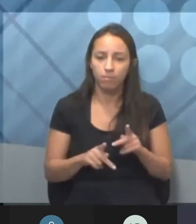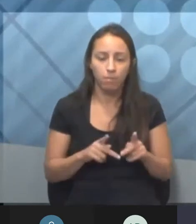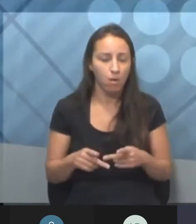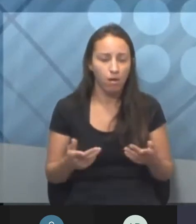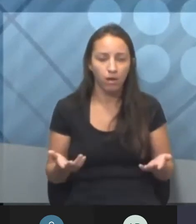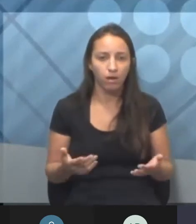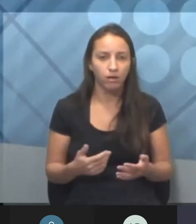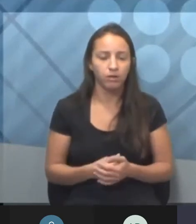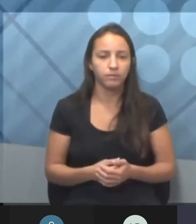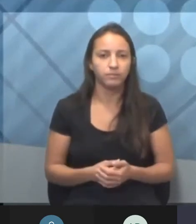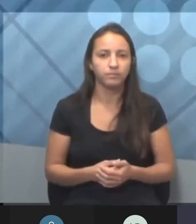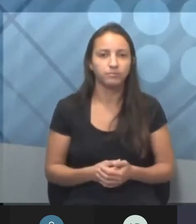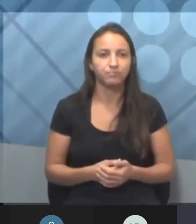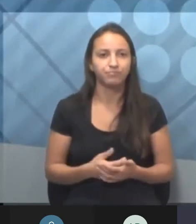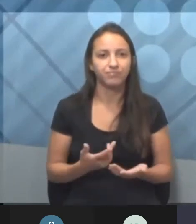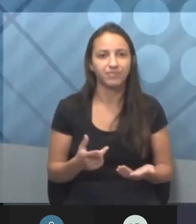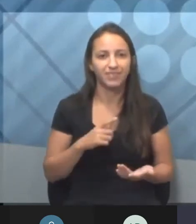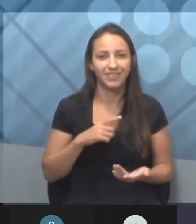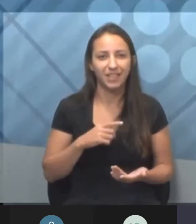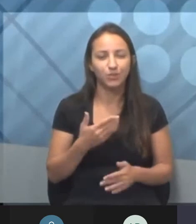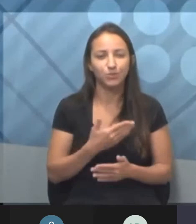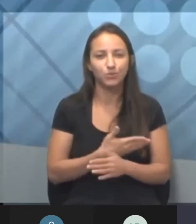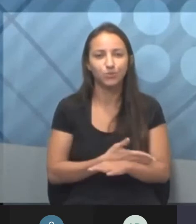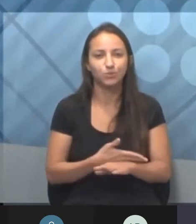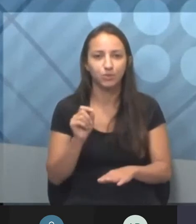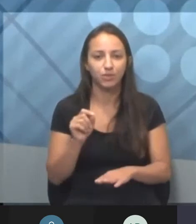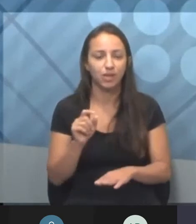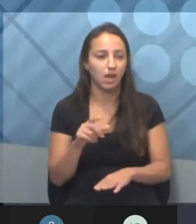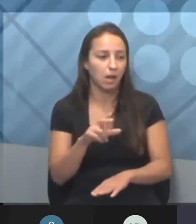público, não é? Nós temos mania assim, o que é privado,